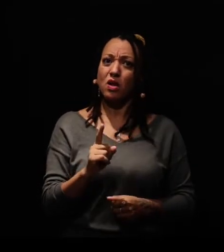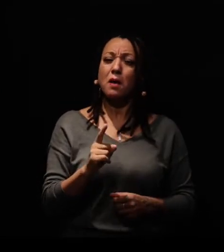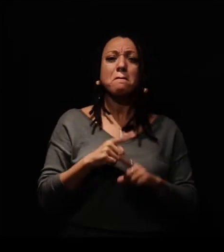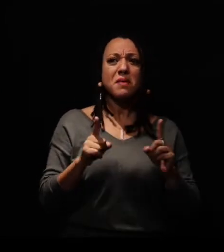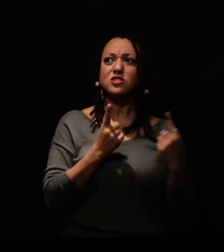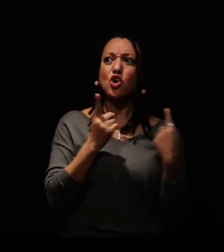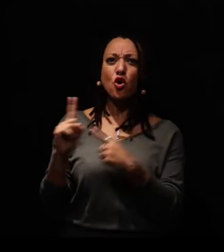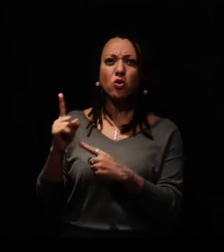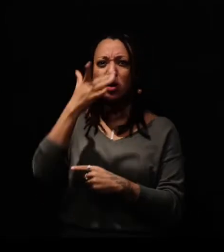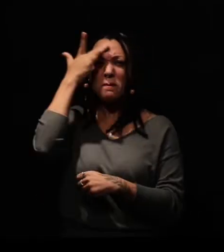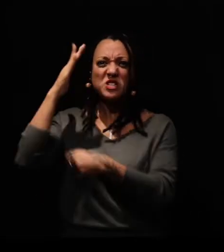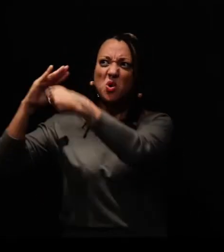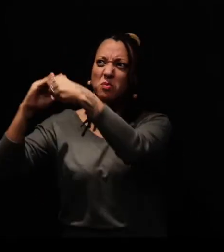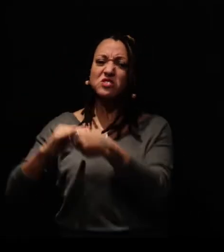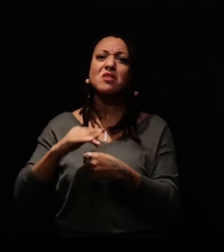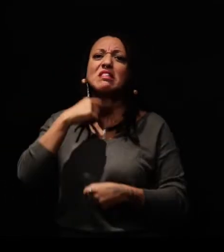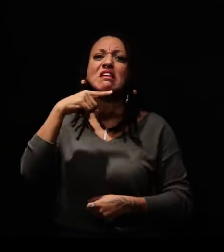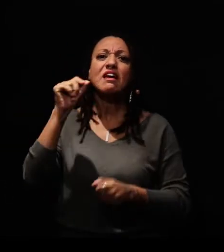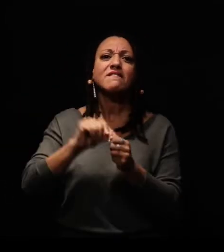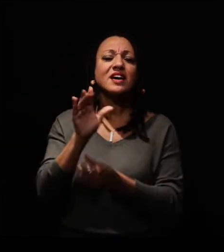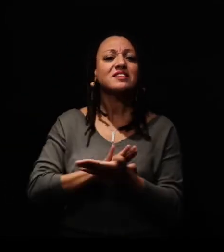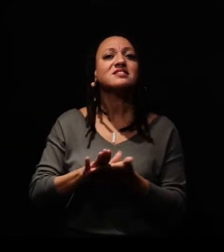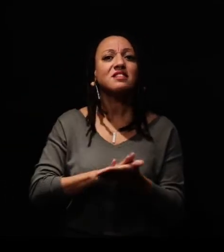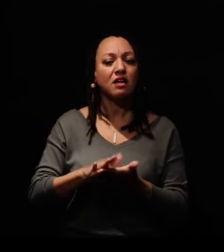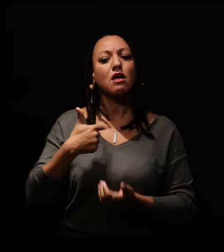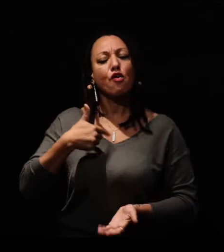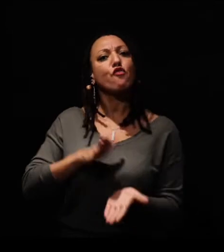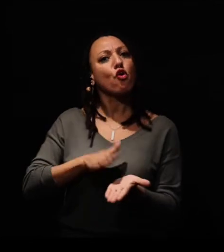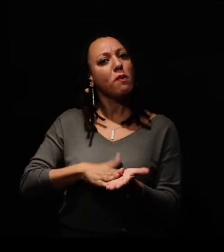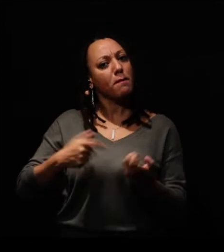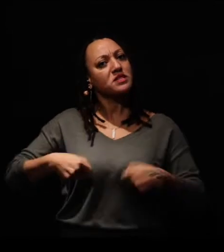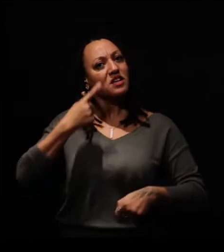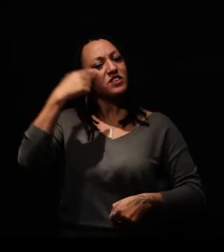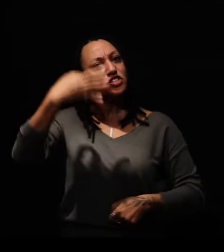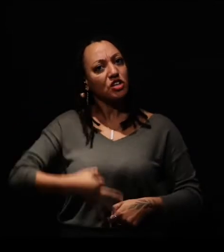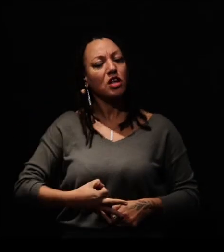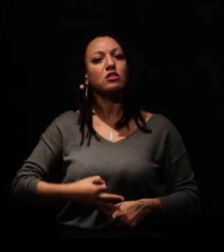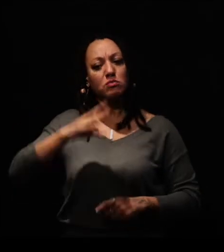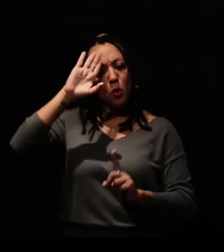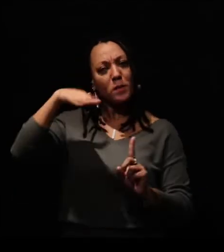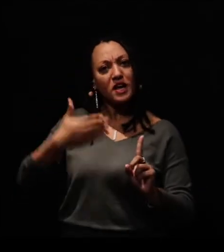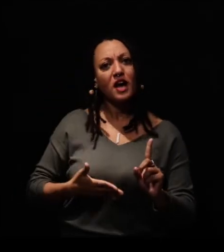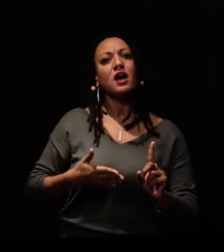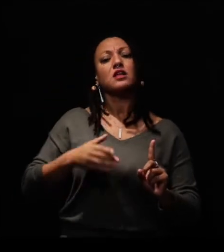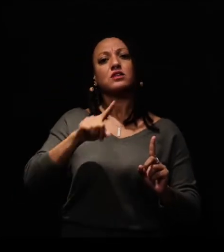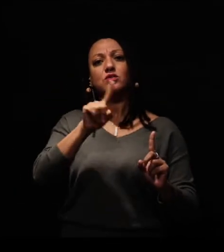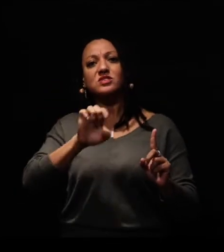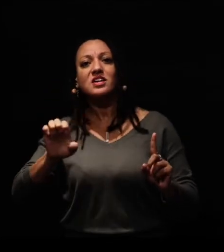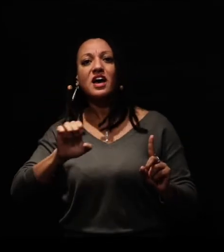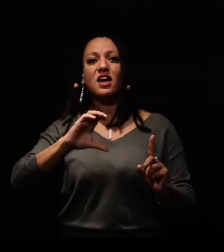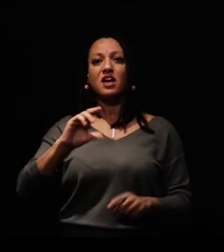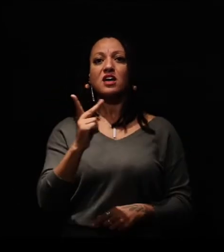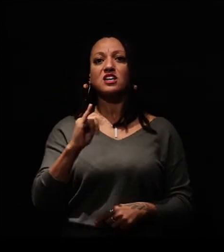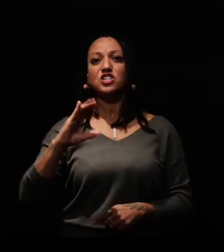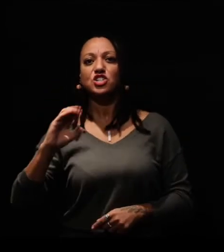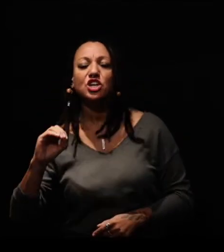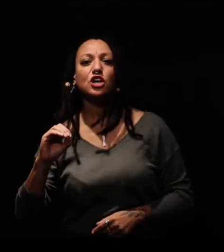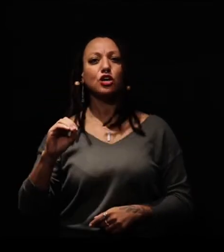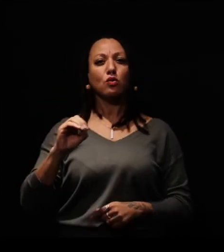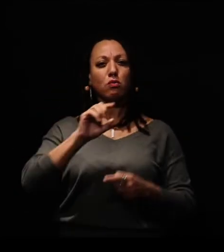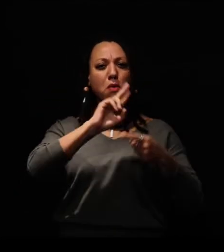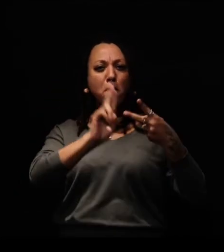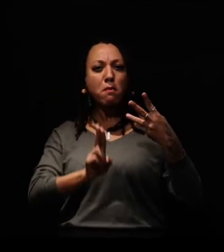ver direitinho. Tem que tá vendo. Vou cobrar assim da minha geração, começando por mim mesmo. Valeu, Zé, João, Chico,